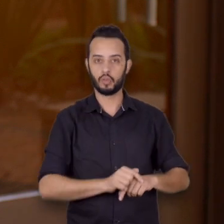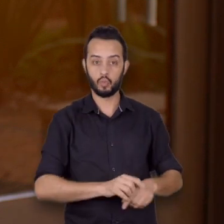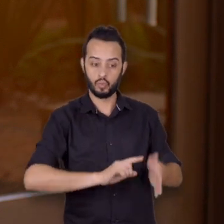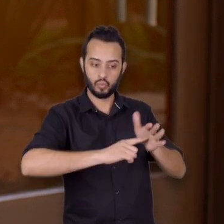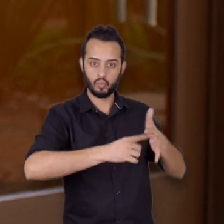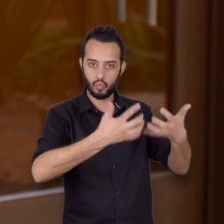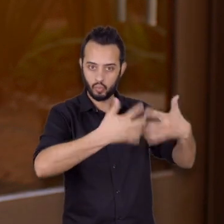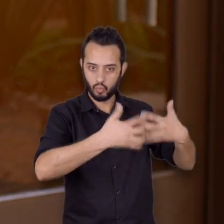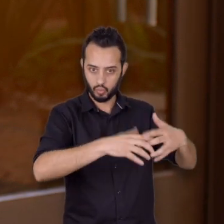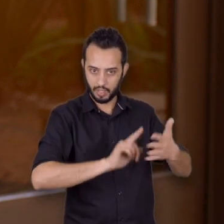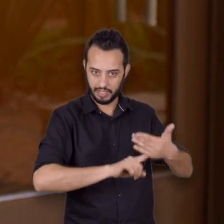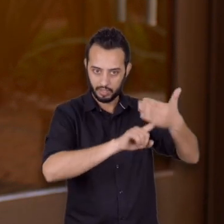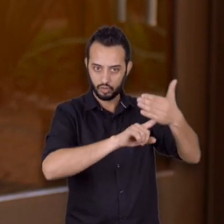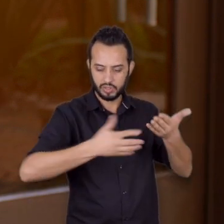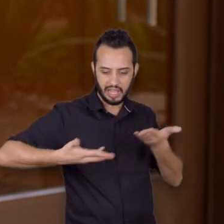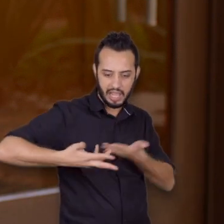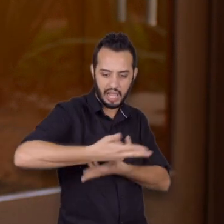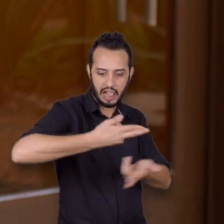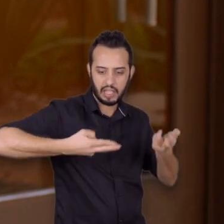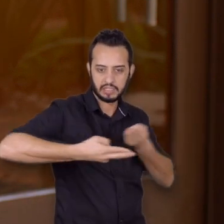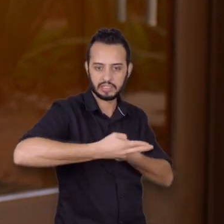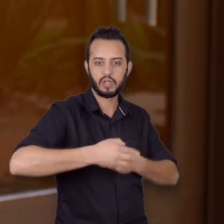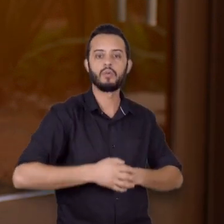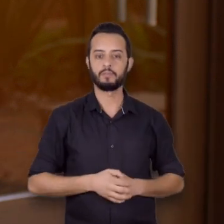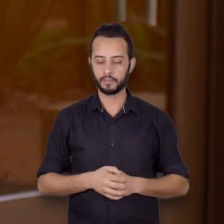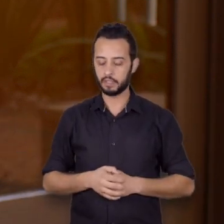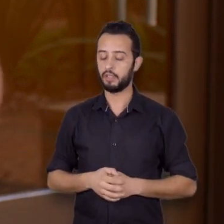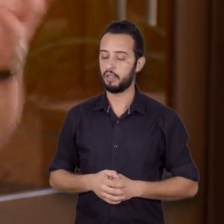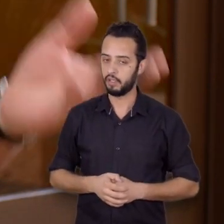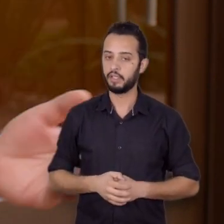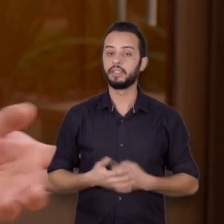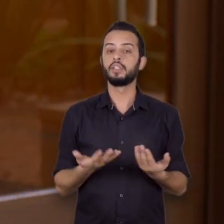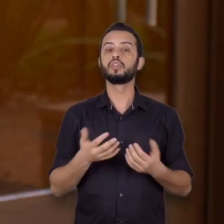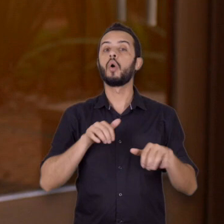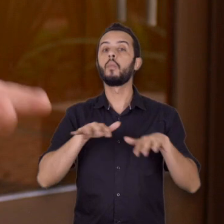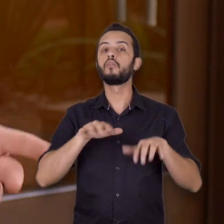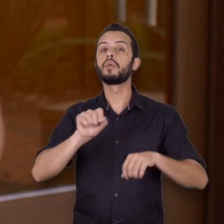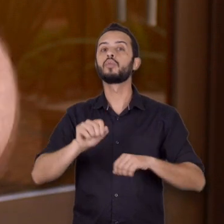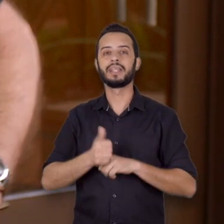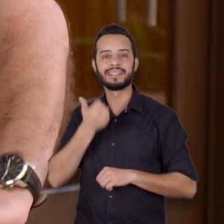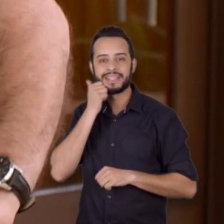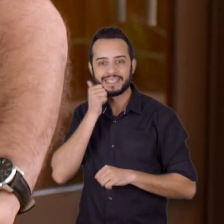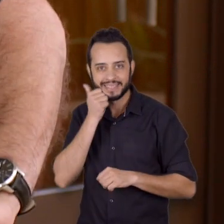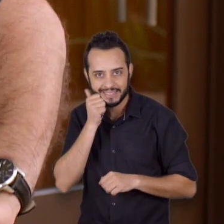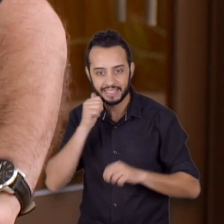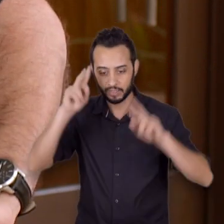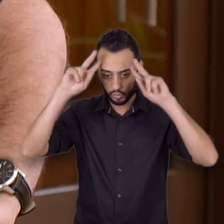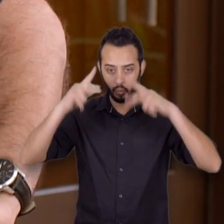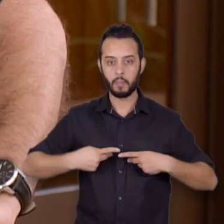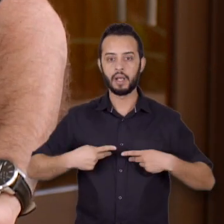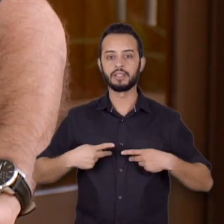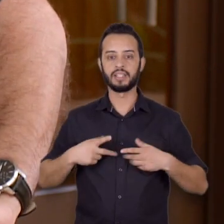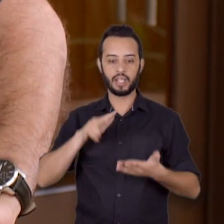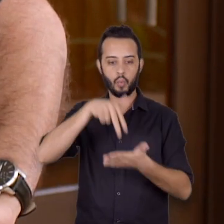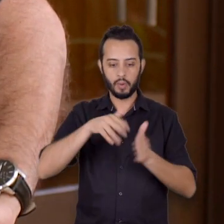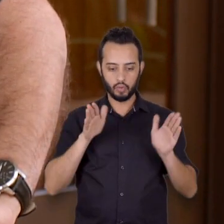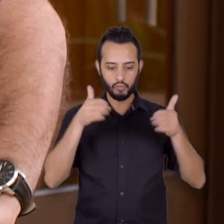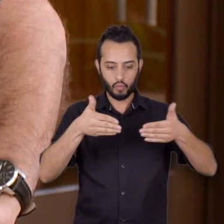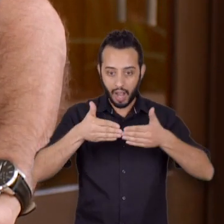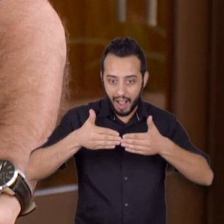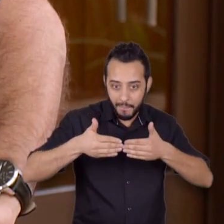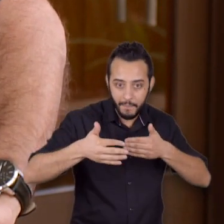com as máquinas, e isso é uma das vertentes de um movimento muito grande nas ciências humanas hoje, chamado pós-humanismo,